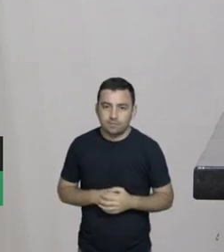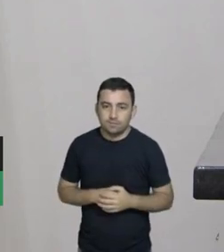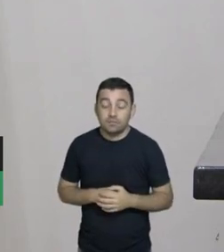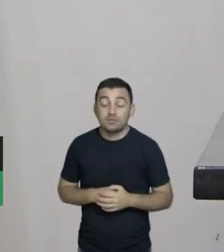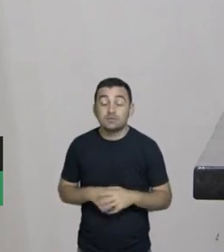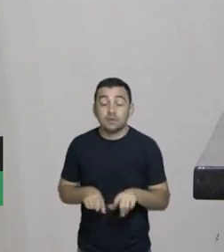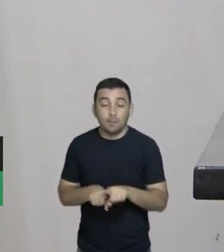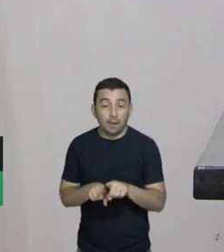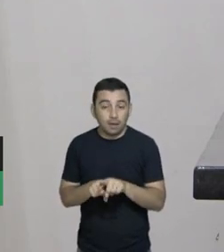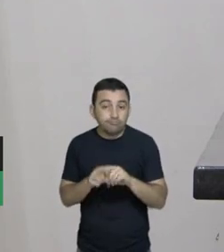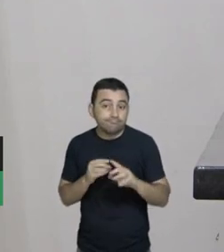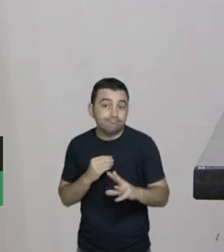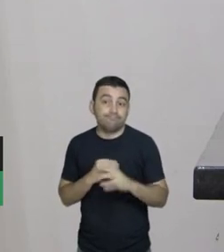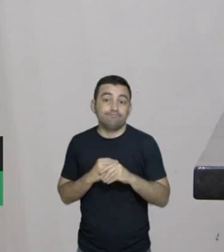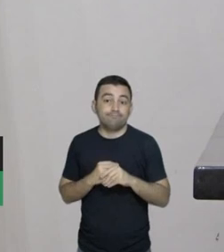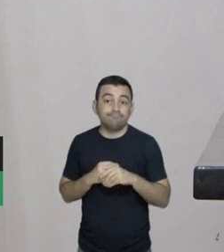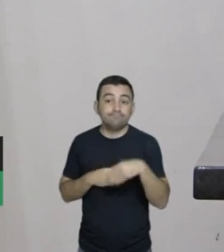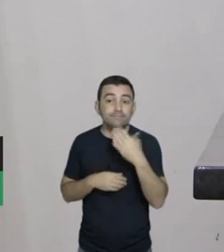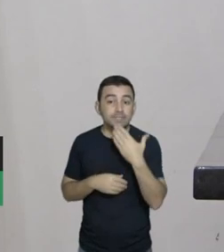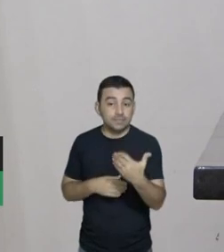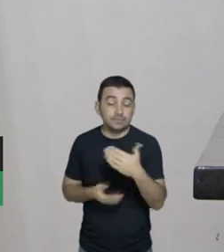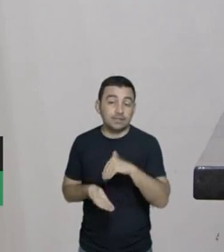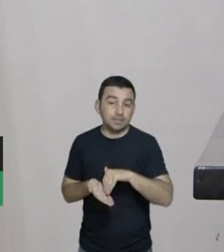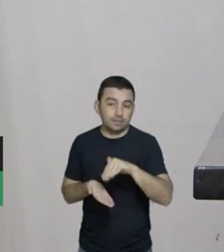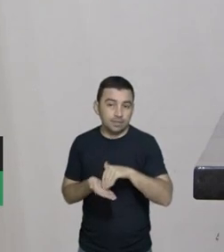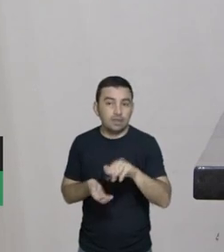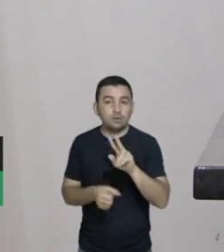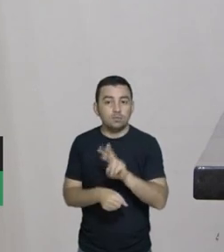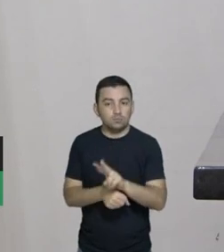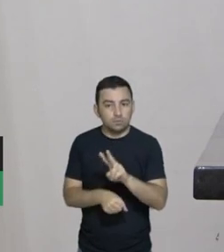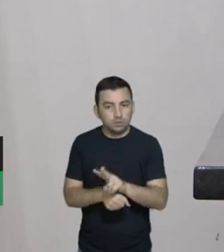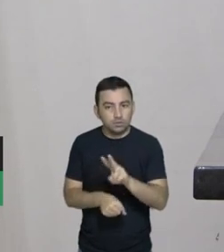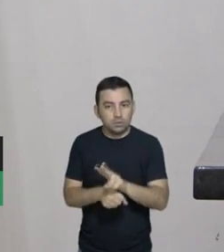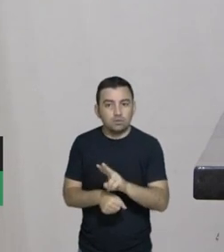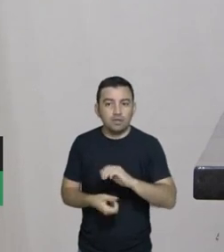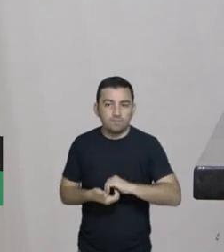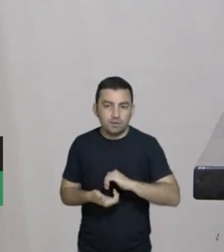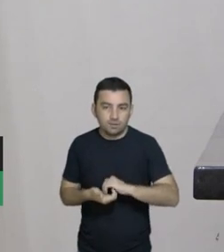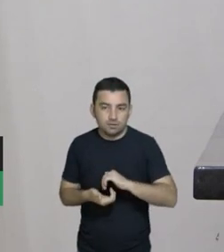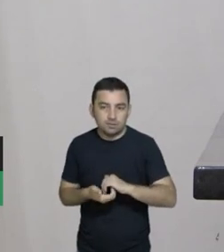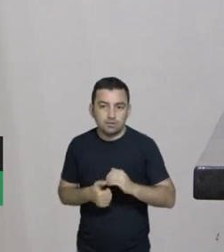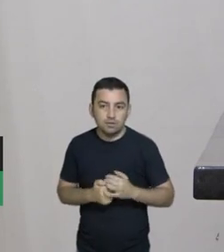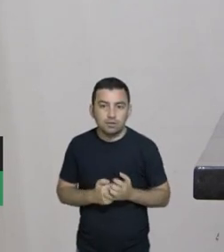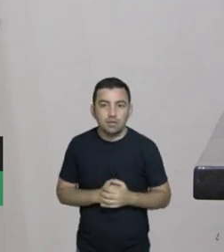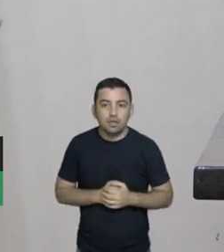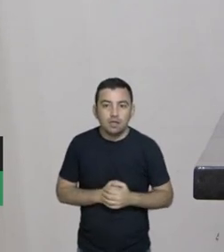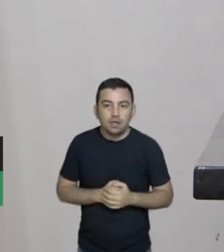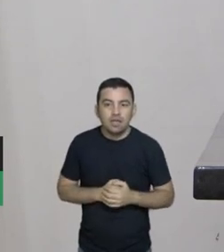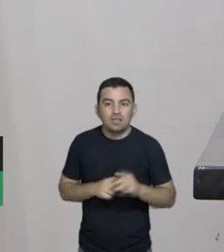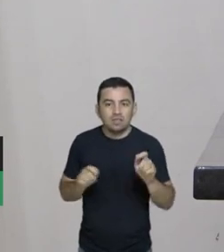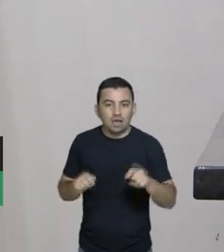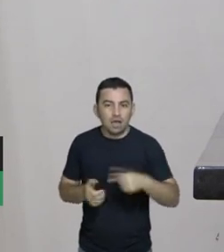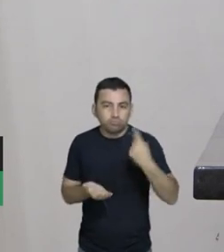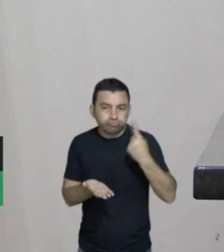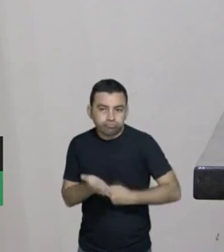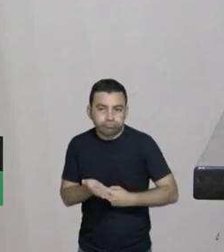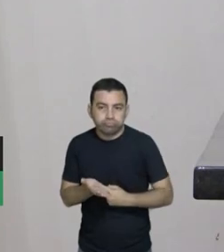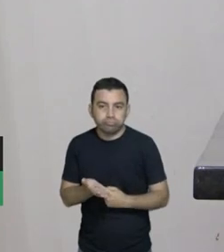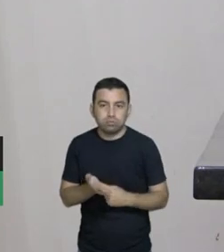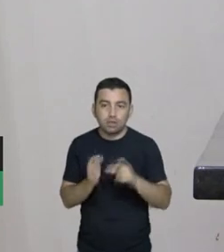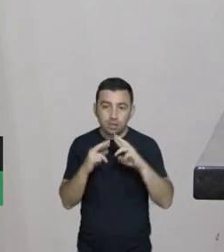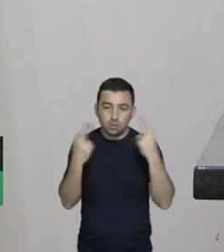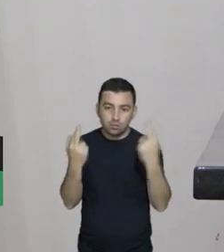estamos solicitando também que o secretário de Proteção e Defesa Civil ele agende uma reunião com esta